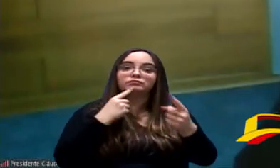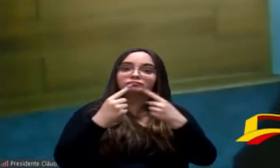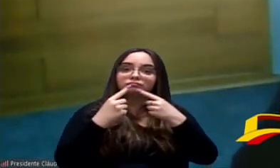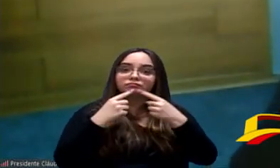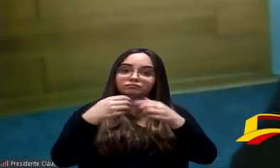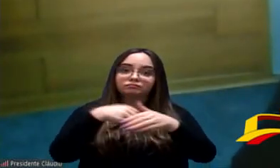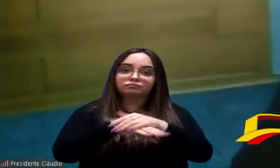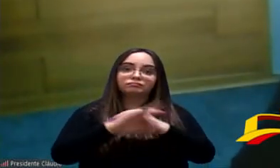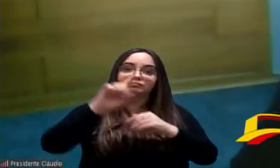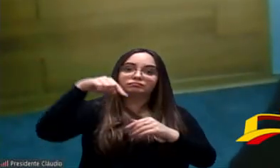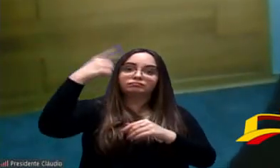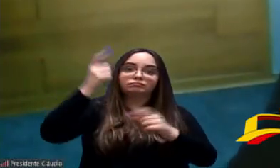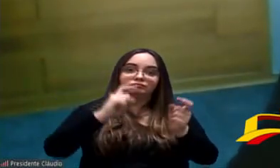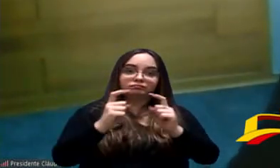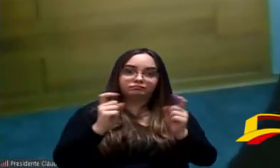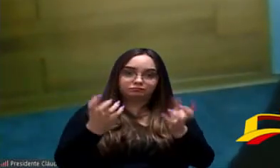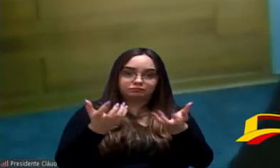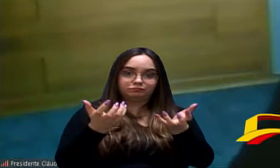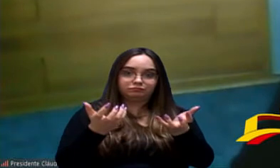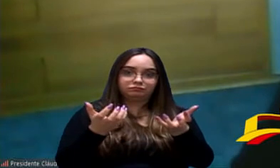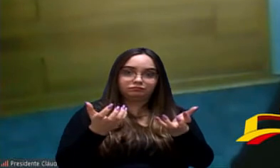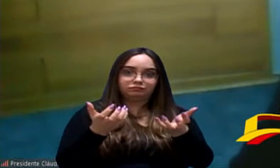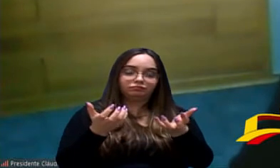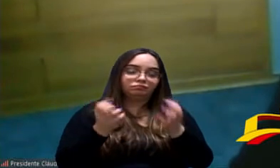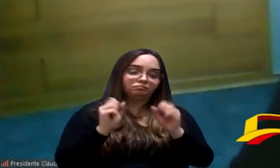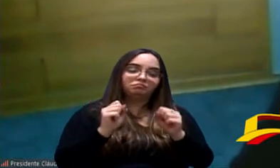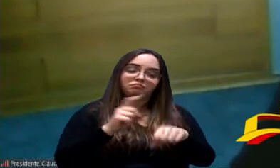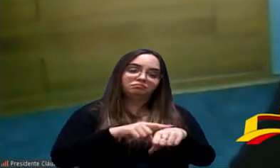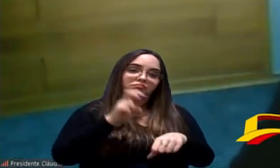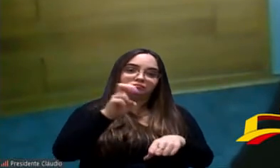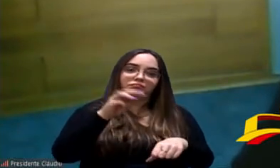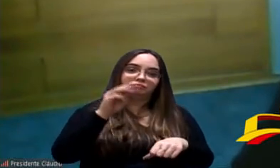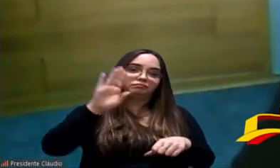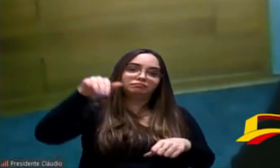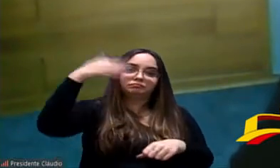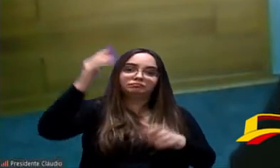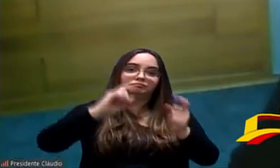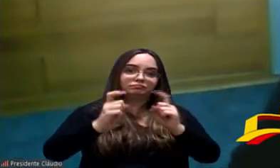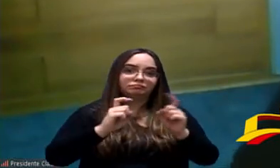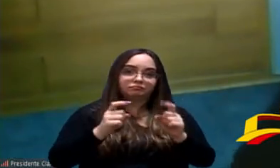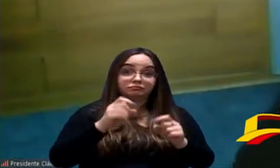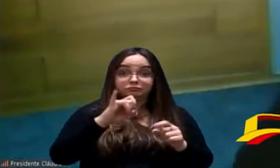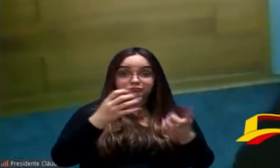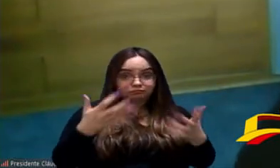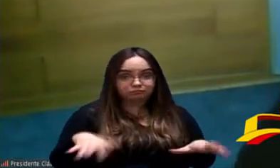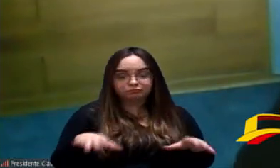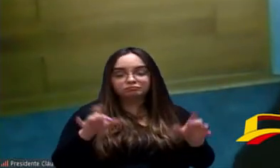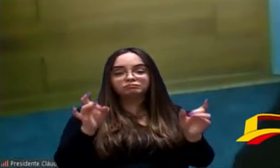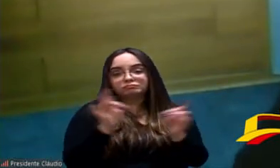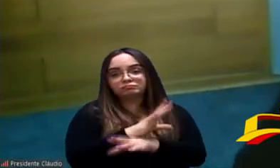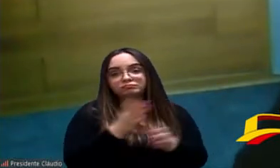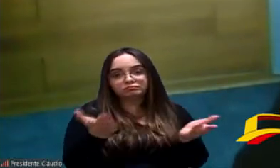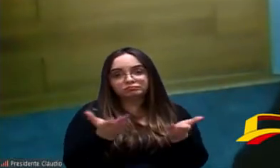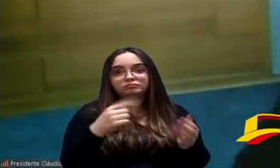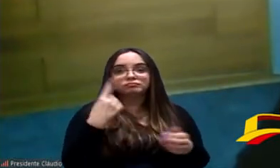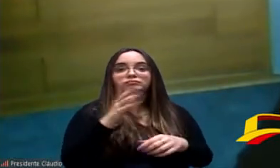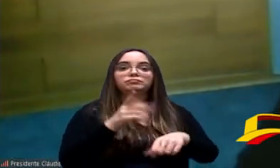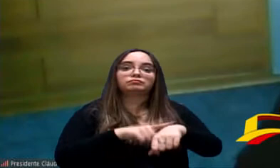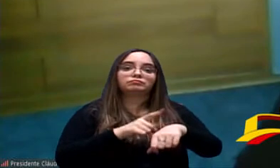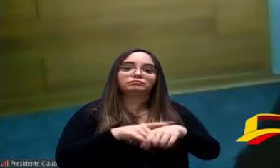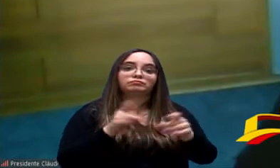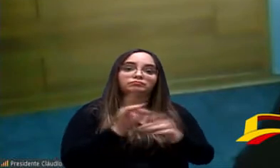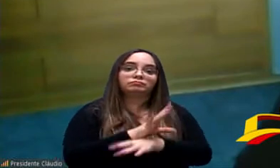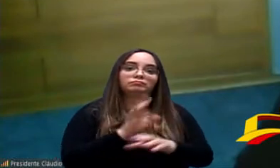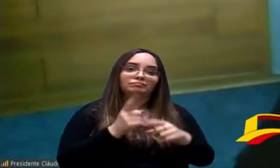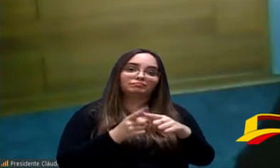discussão para a próxima sessão. Aí, Vossa Excelência tem mais 5 minutos para falar na próxima sessão. E se não encerrar agora nesse momento, que nós já estamos com o tempo esgotado,